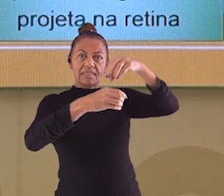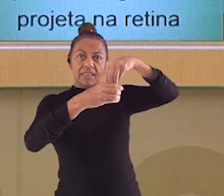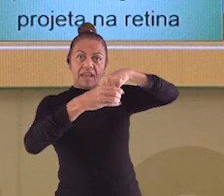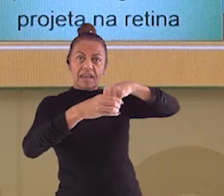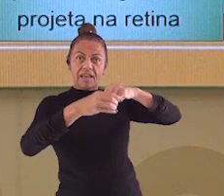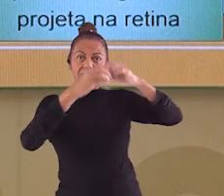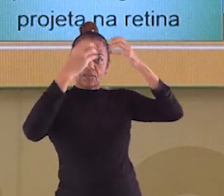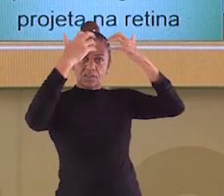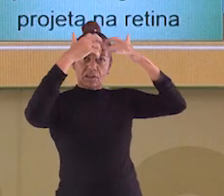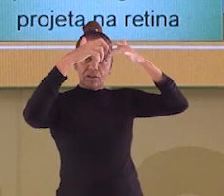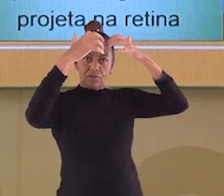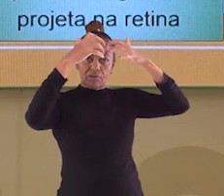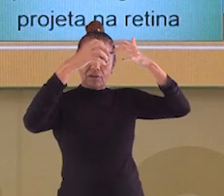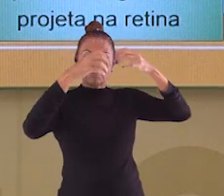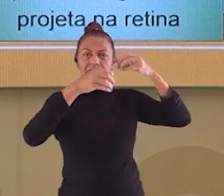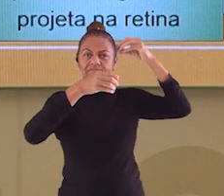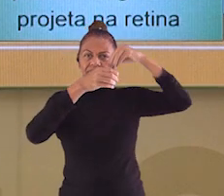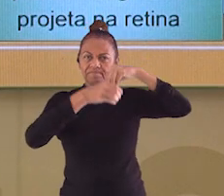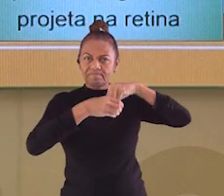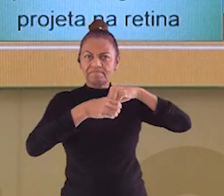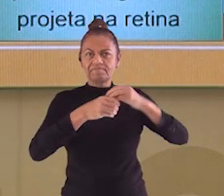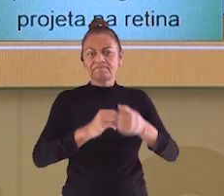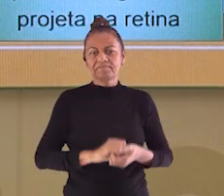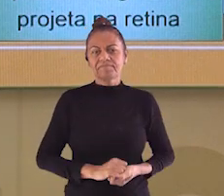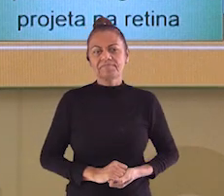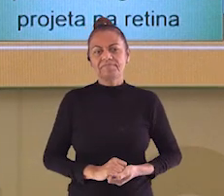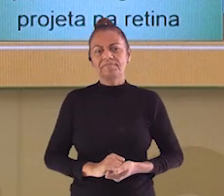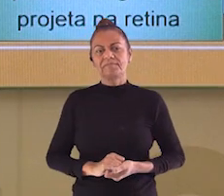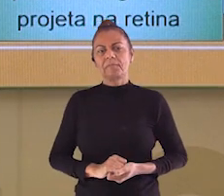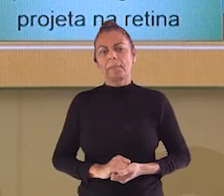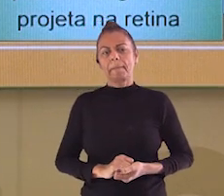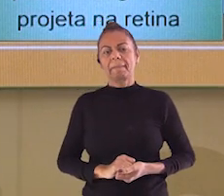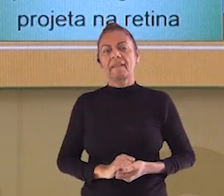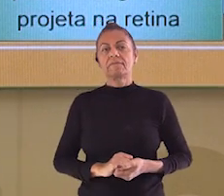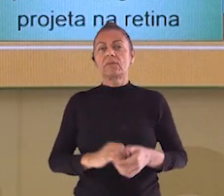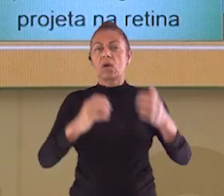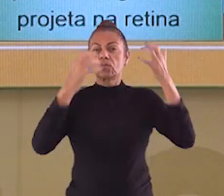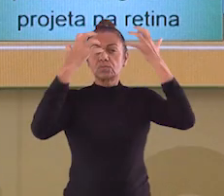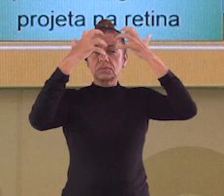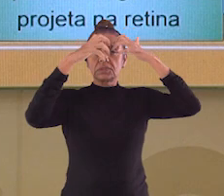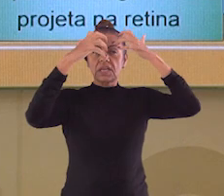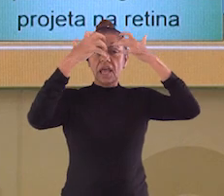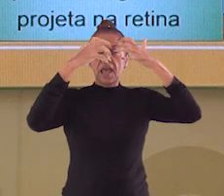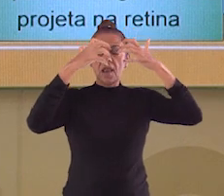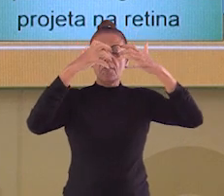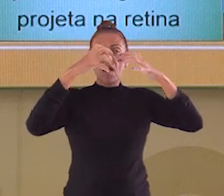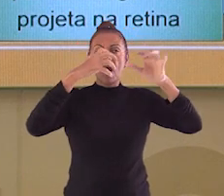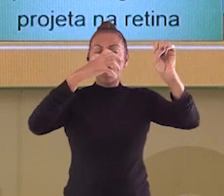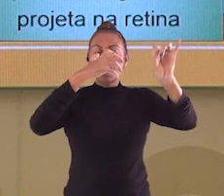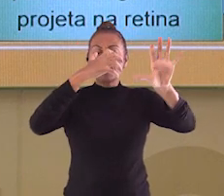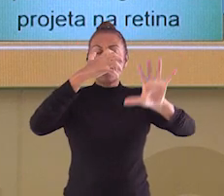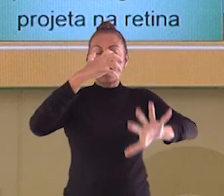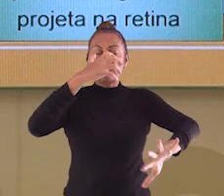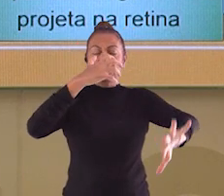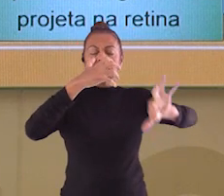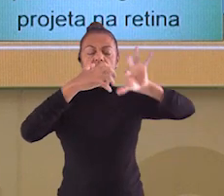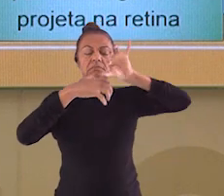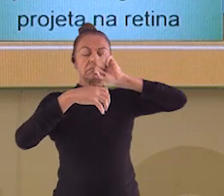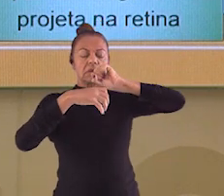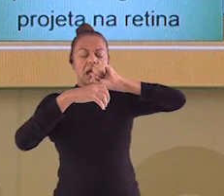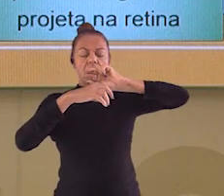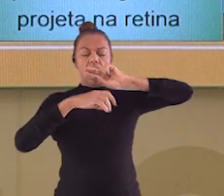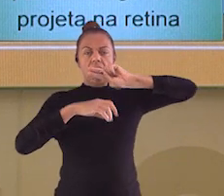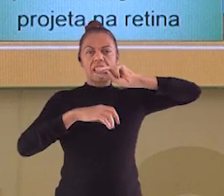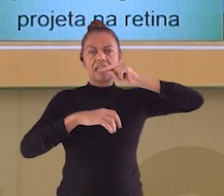os nossos neurônios do cérebro, ok? Então o cérebro, ao receber a imagem, faz o quê? A sua